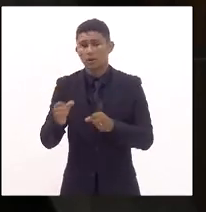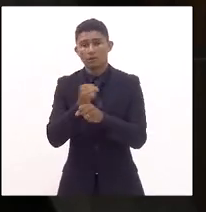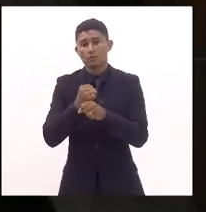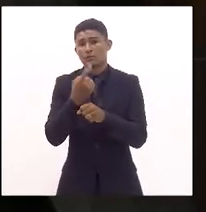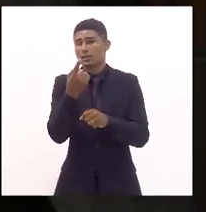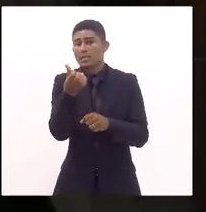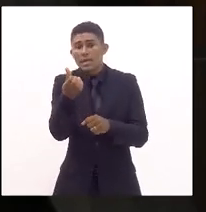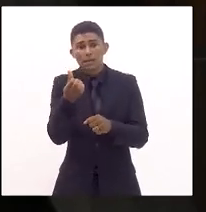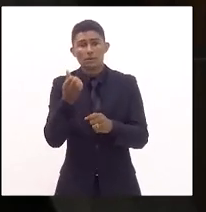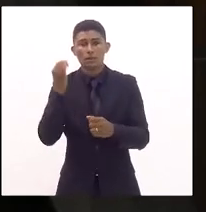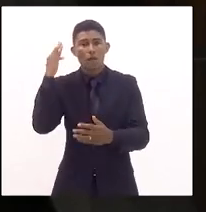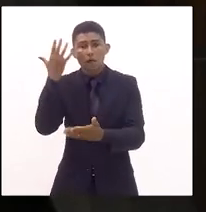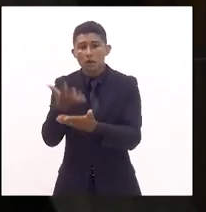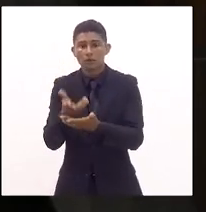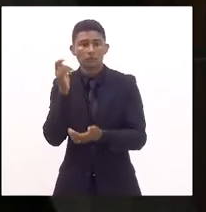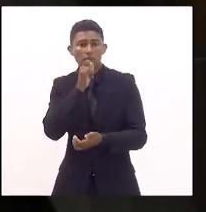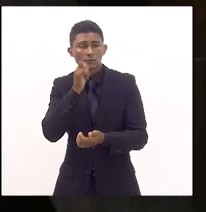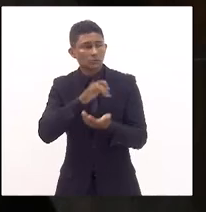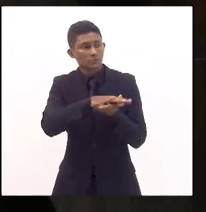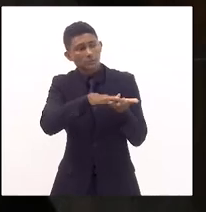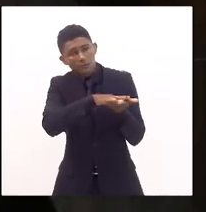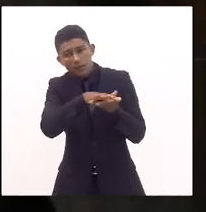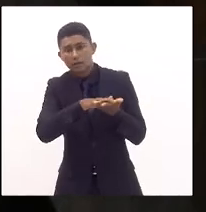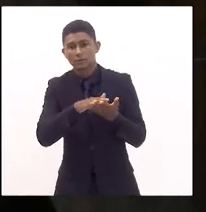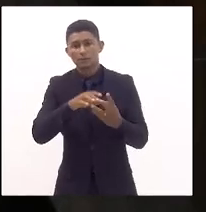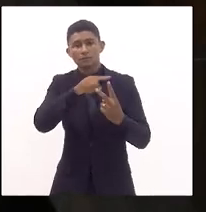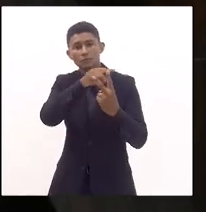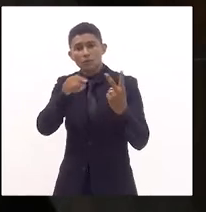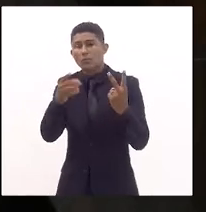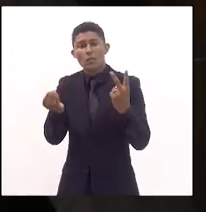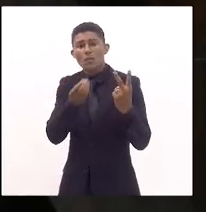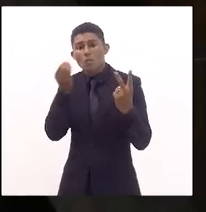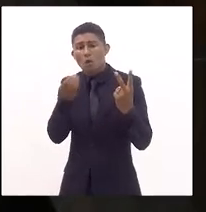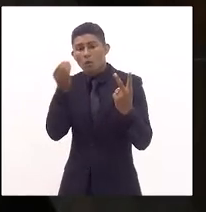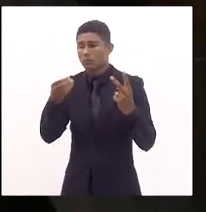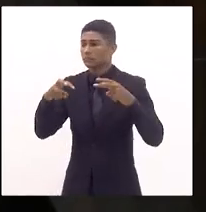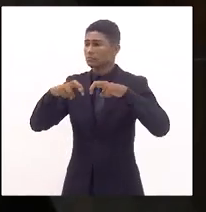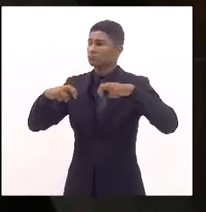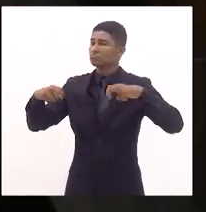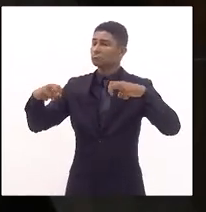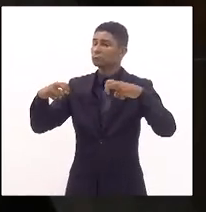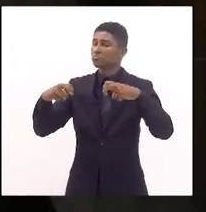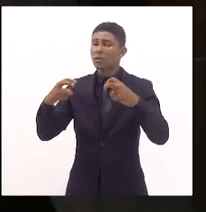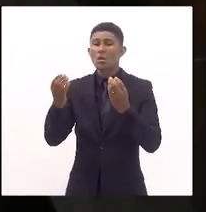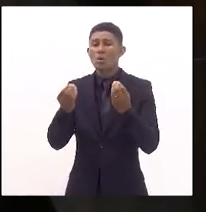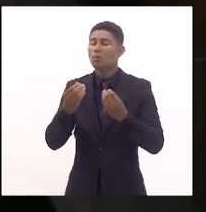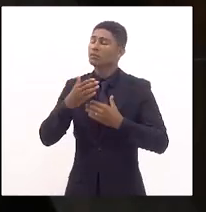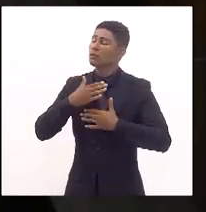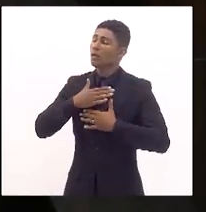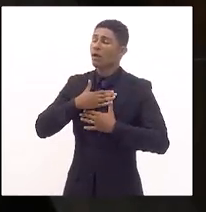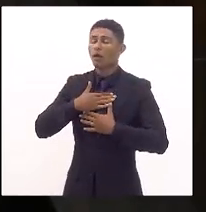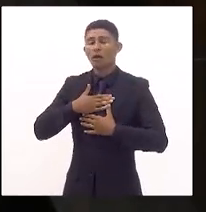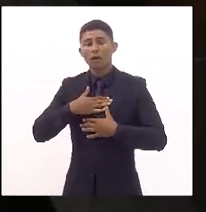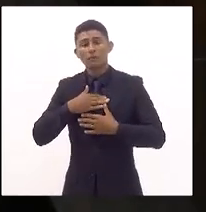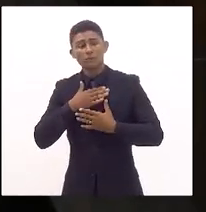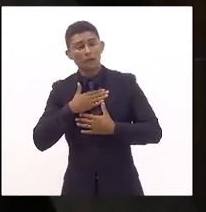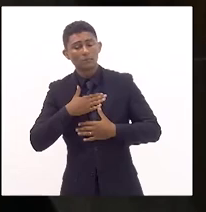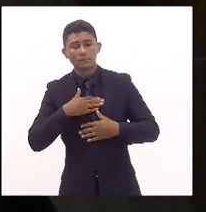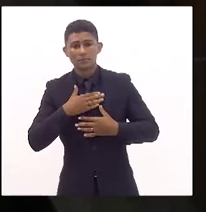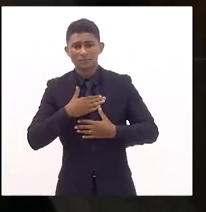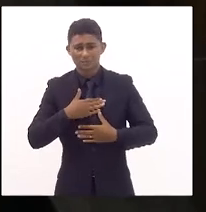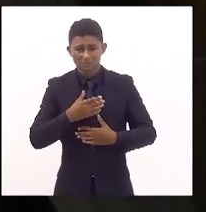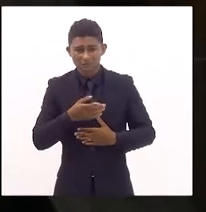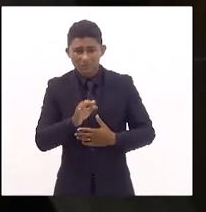energia elétrica, então não vamos esperar que eles sentem em torno de uma mesa, deputada Marta Rocha, com toda prudência, com toda